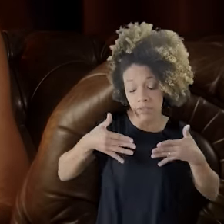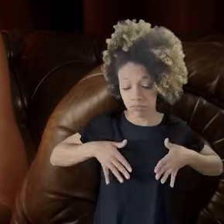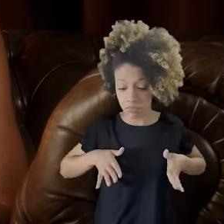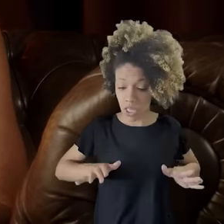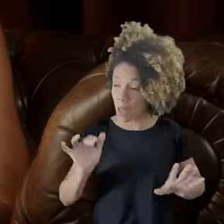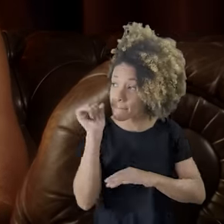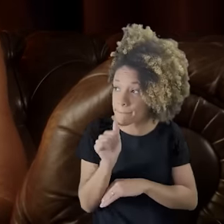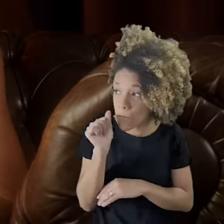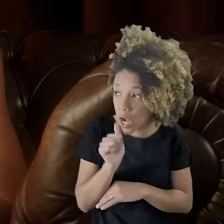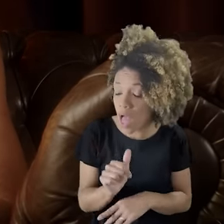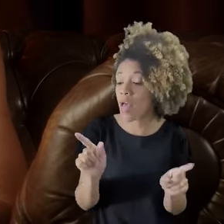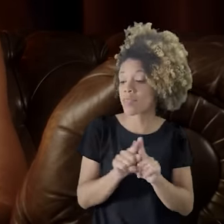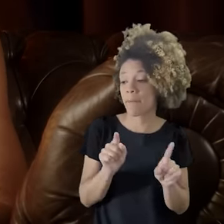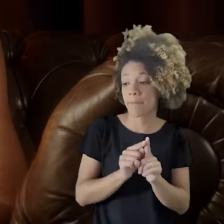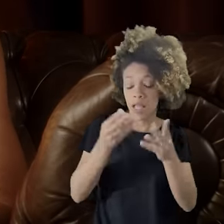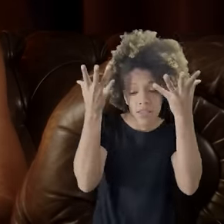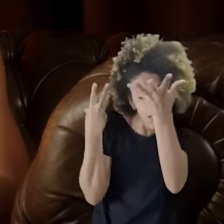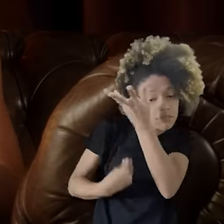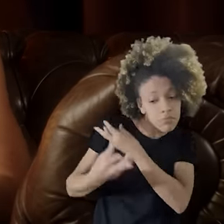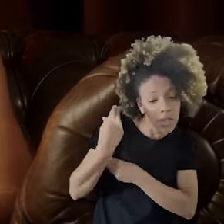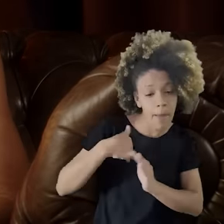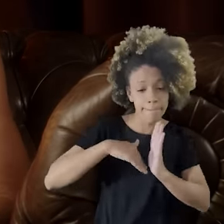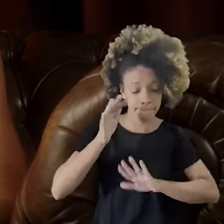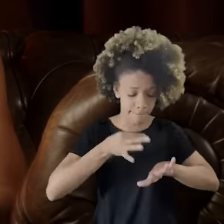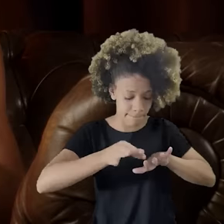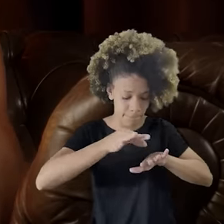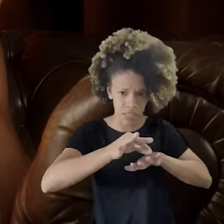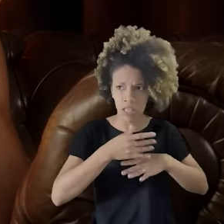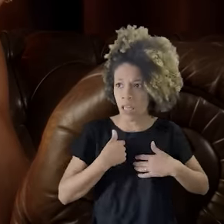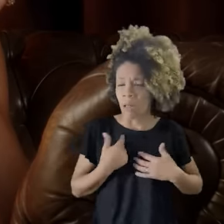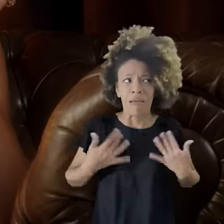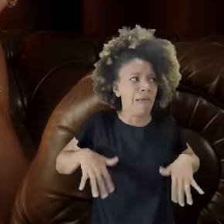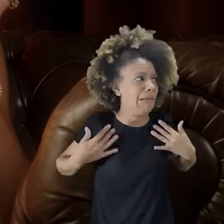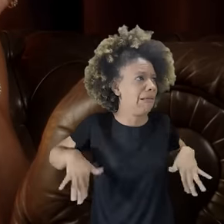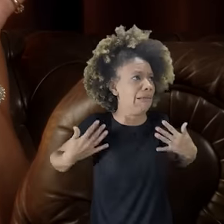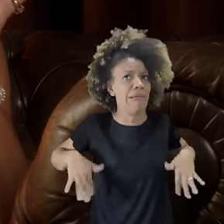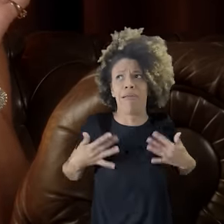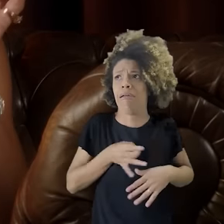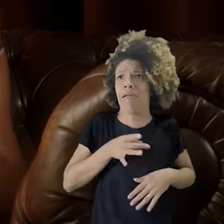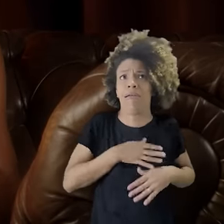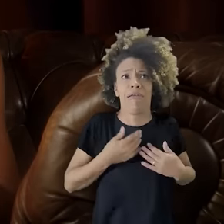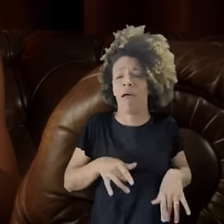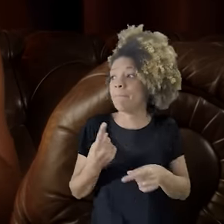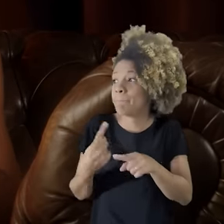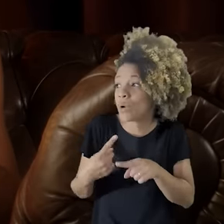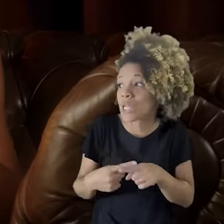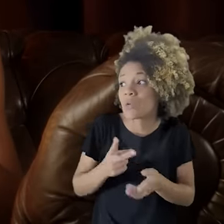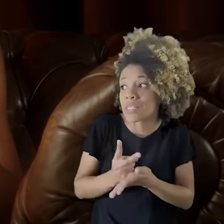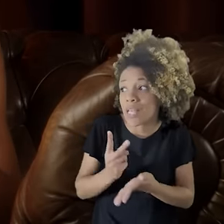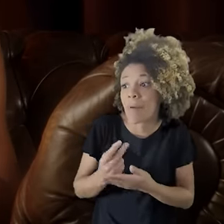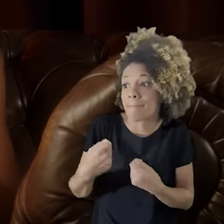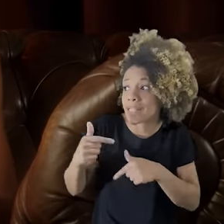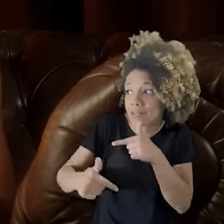a se vestir como mulher vamos vamos deixar esse cabelo crescer vamos pintar a unha ficar apavorada por quê Porque eu